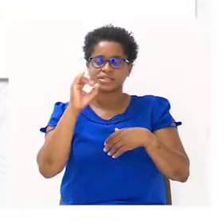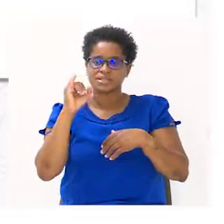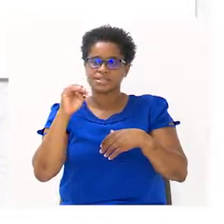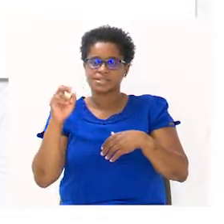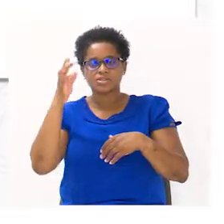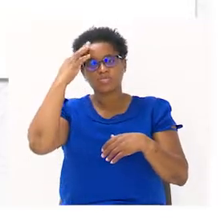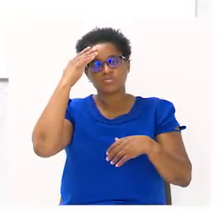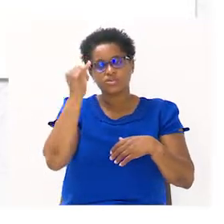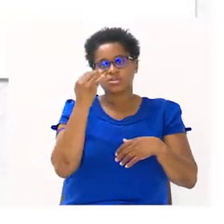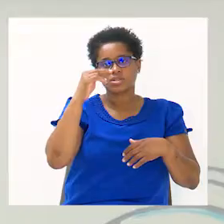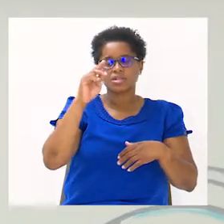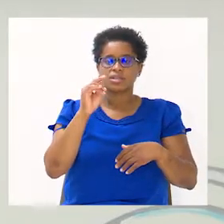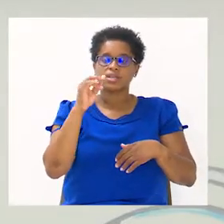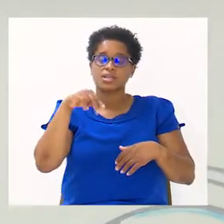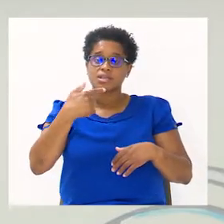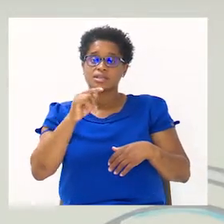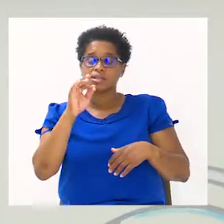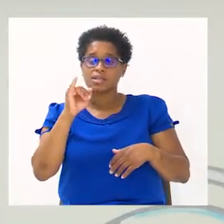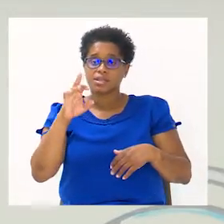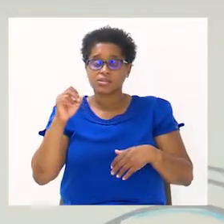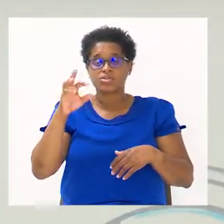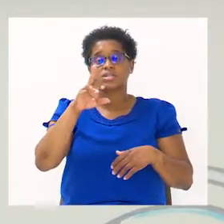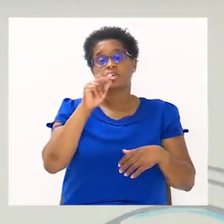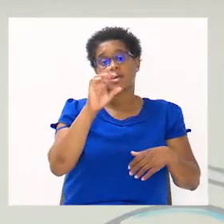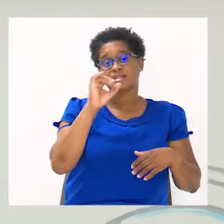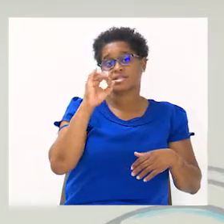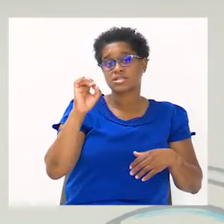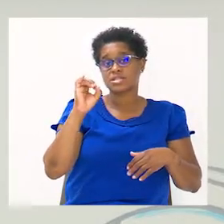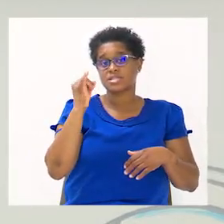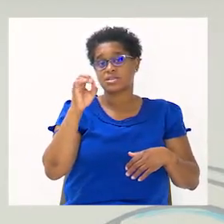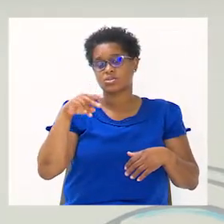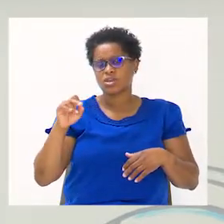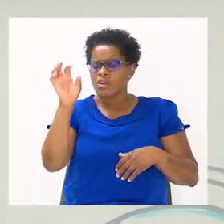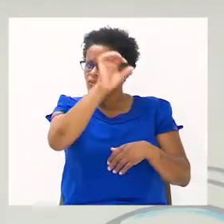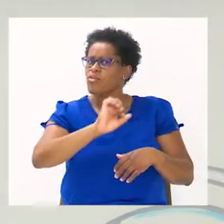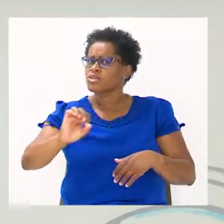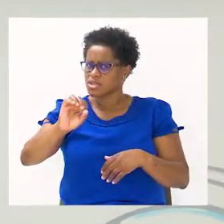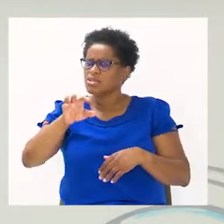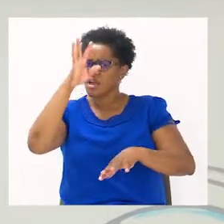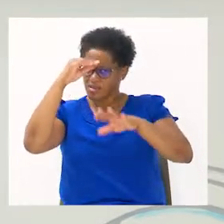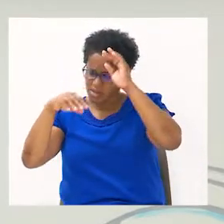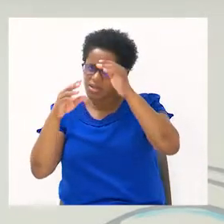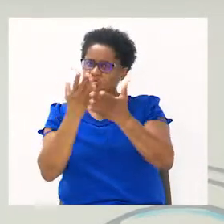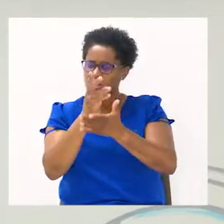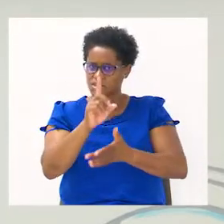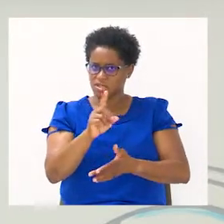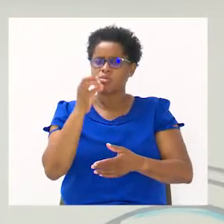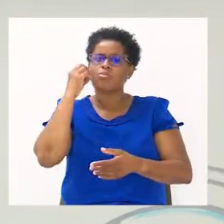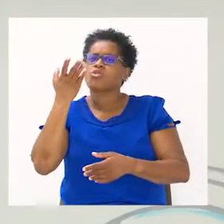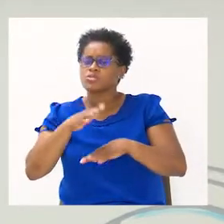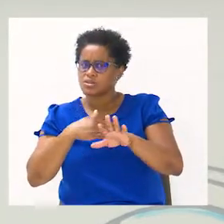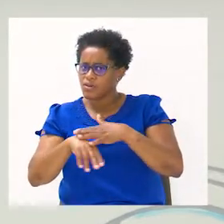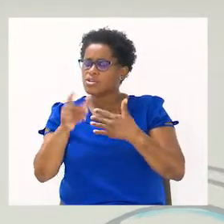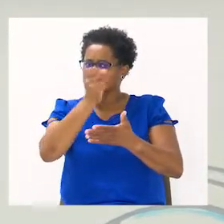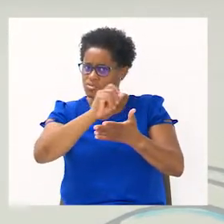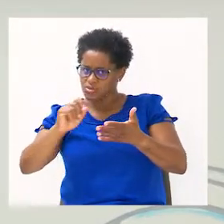e racionais. Vocês aprenderam no 6º ano como é que se faz essa representação no eixo de números inteiros